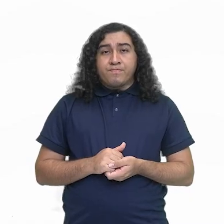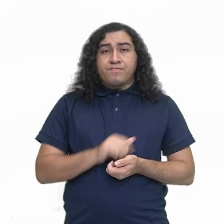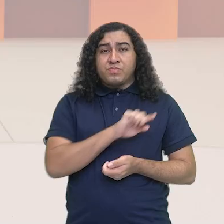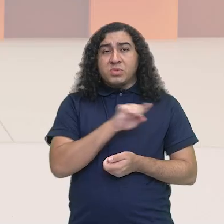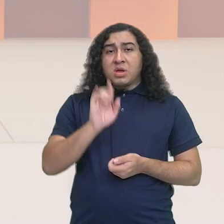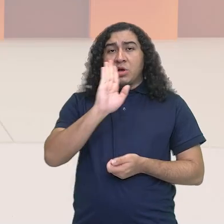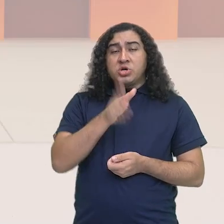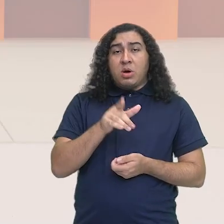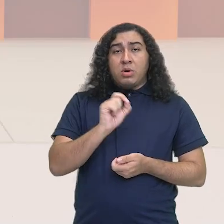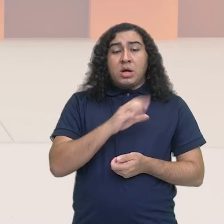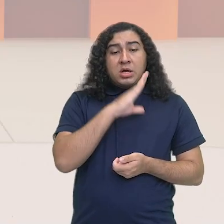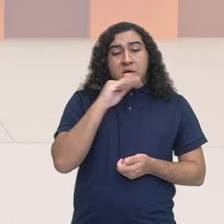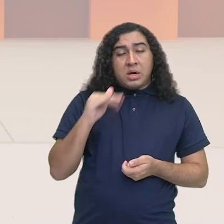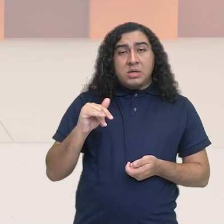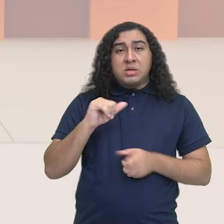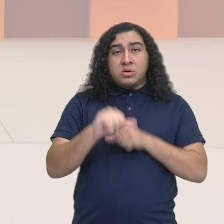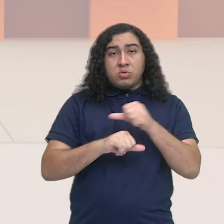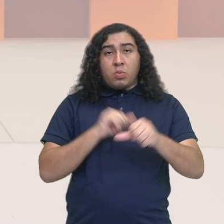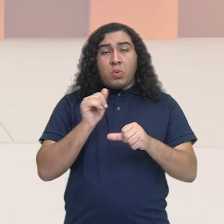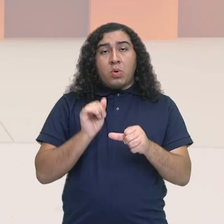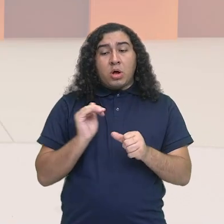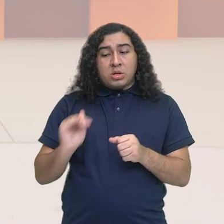e já entrava na vida adulta.